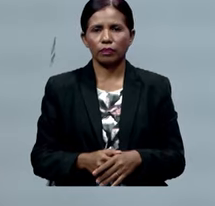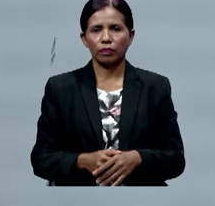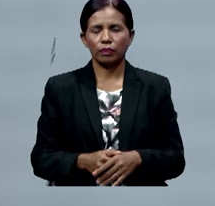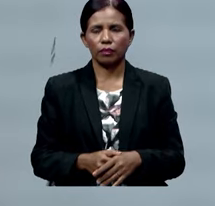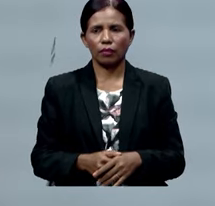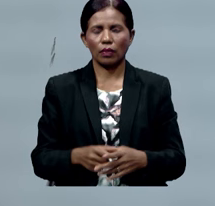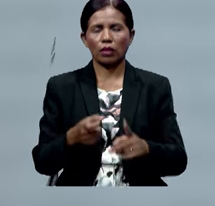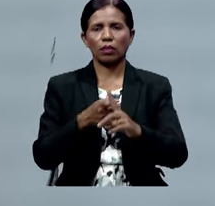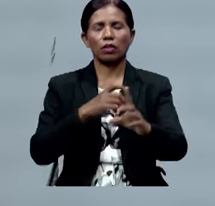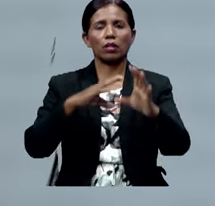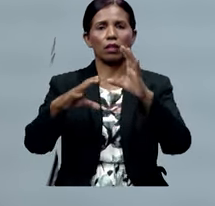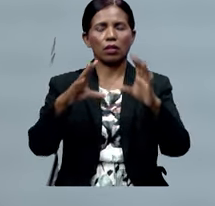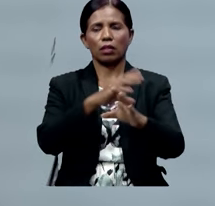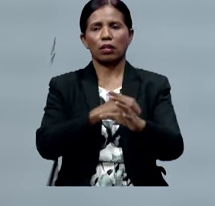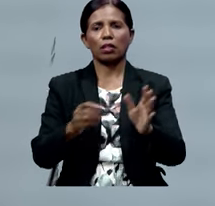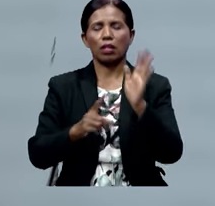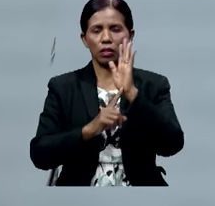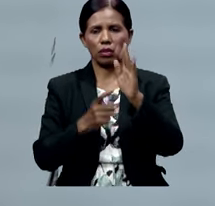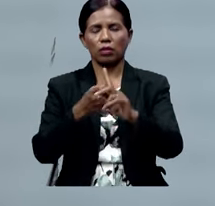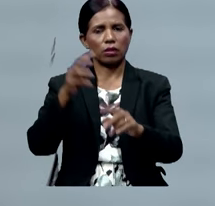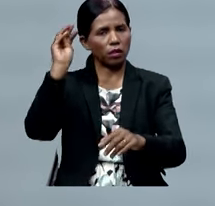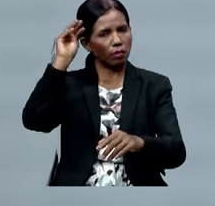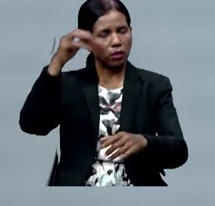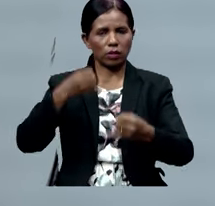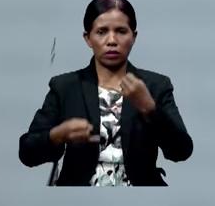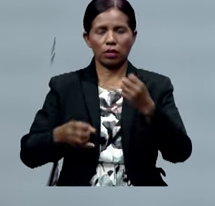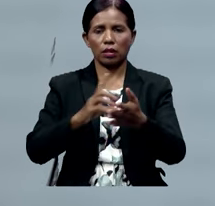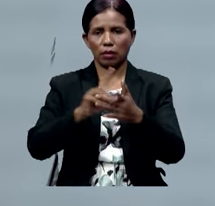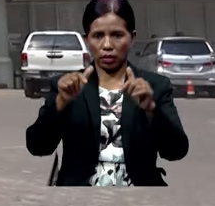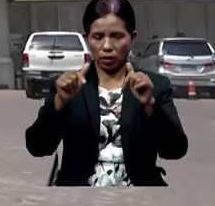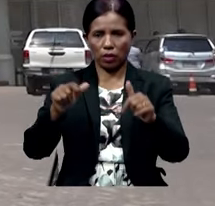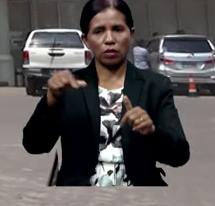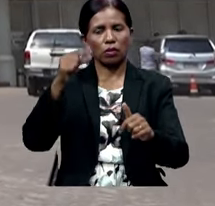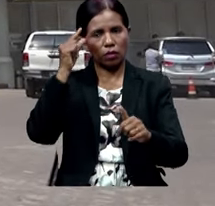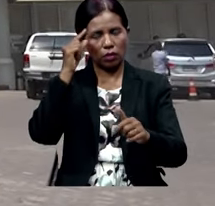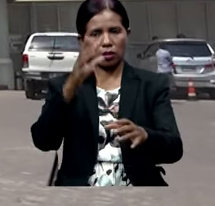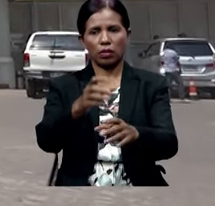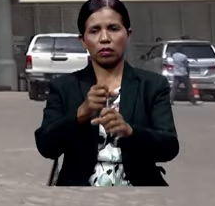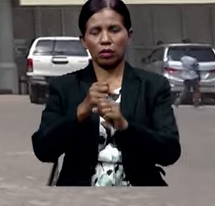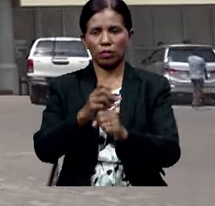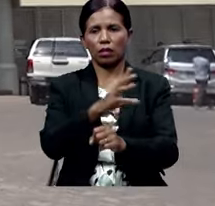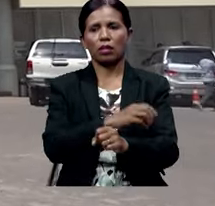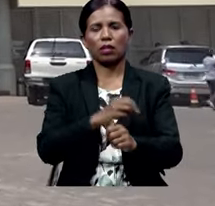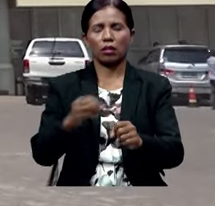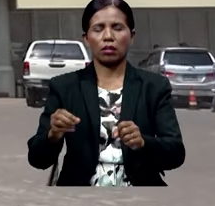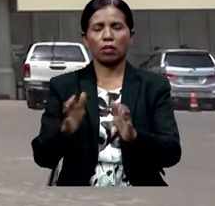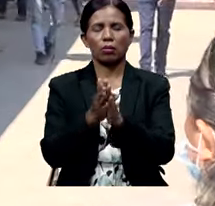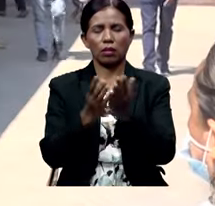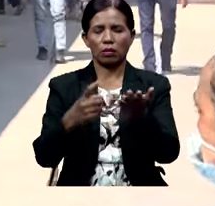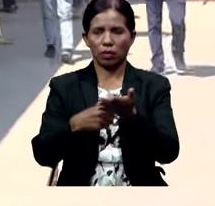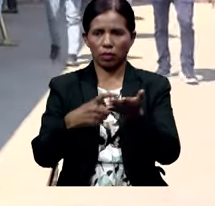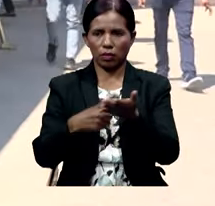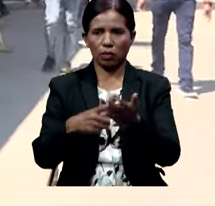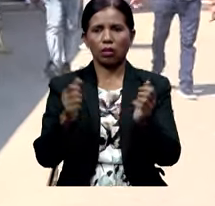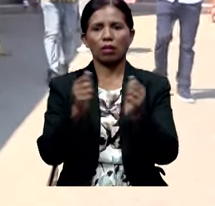Le usi comunicado de imprensa nebe fosai usi Ministério da Justiça e a semana ne. Governo se simu segunda parcela caderneta passaporte eletrônica